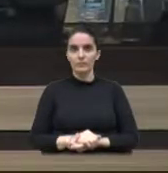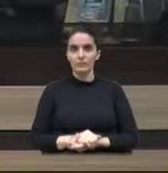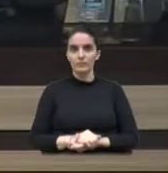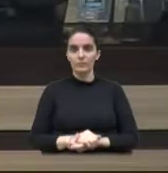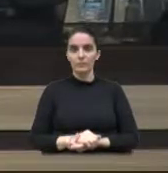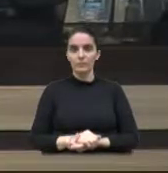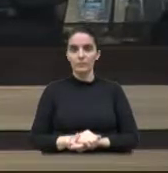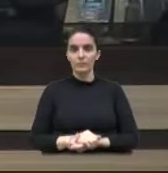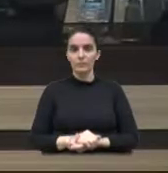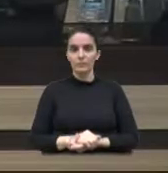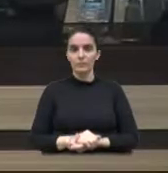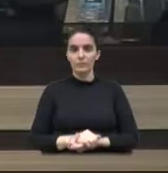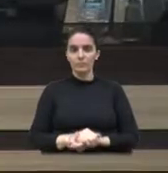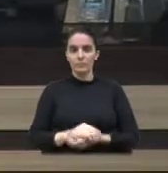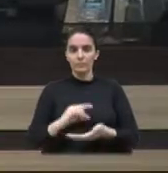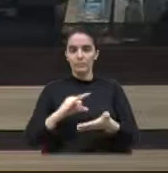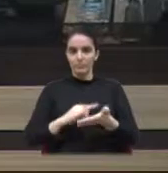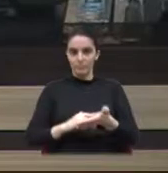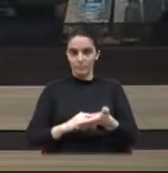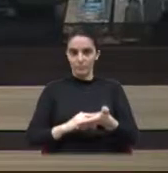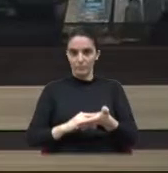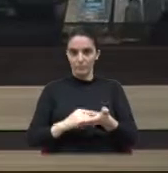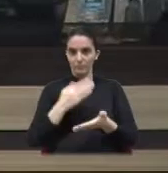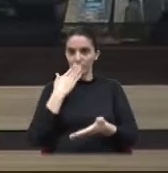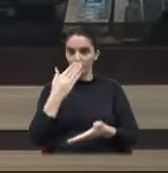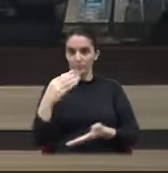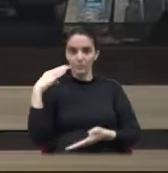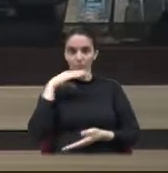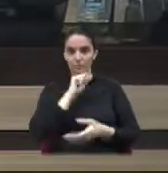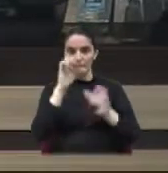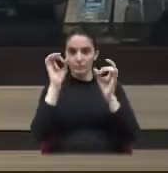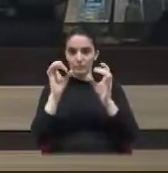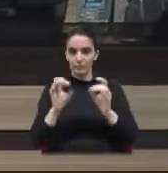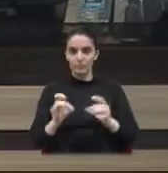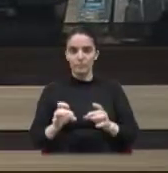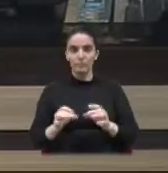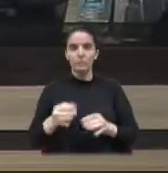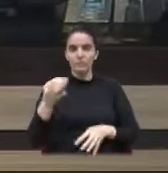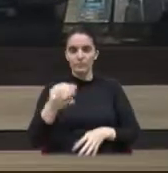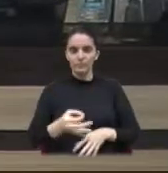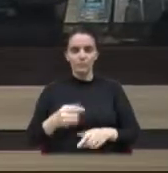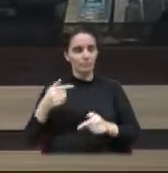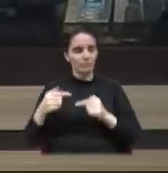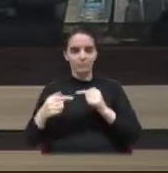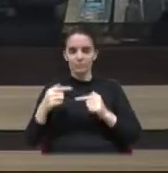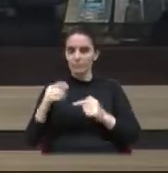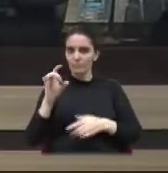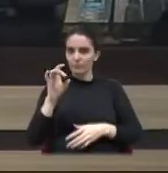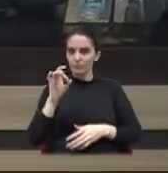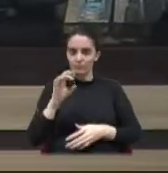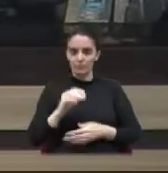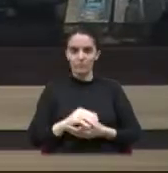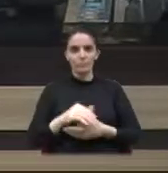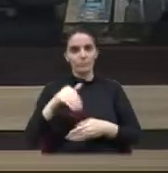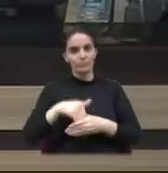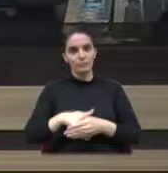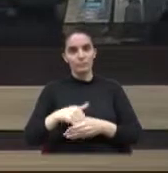O requerimento de urgência especial está formalmente em ordem e não comporta discussão, apenas encaminhamento e